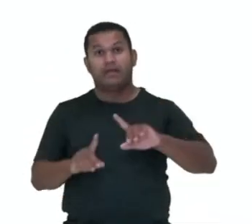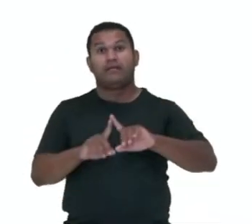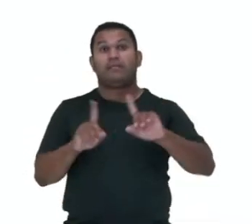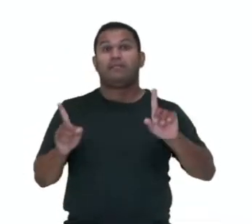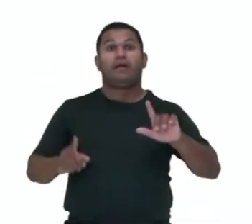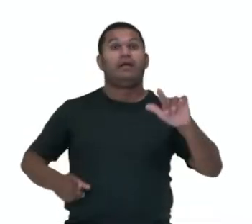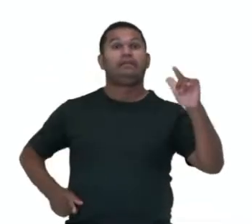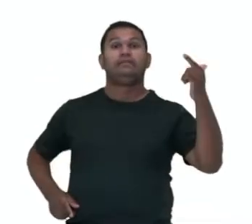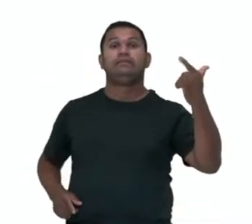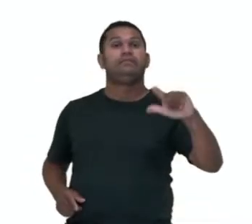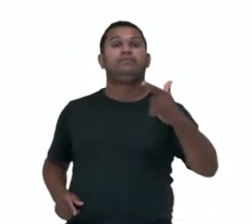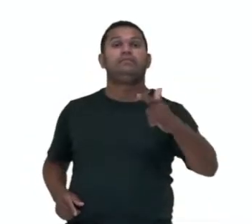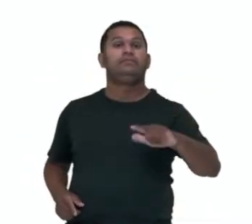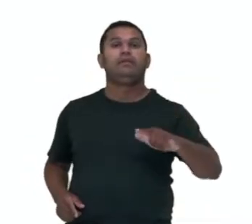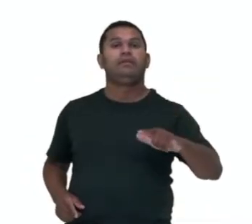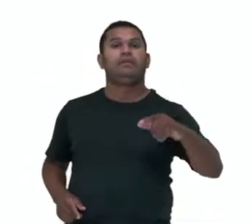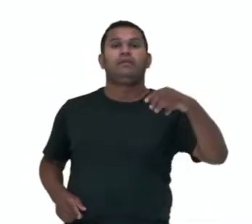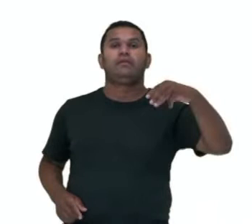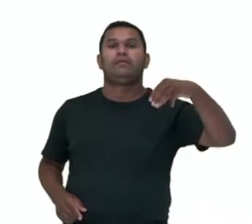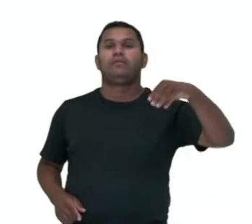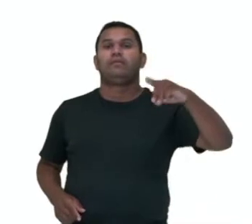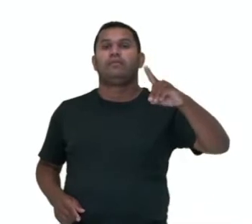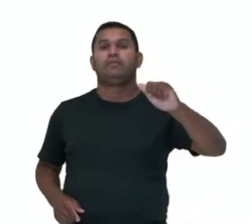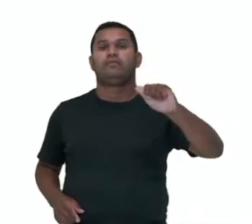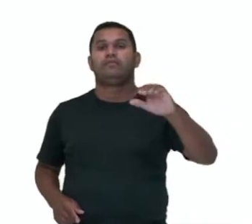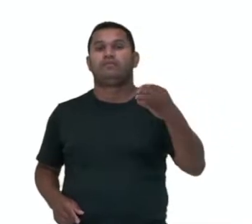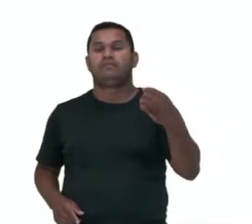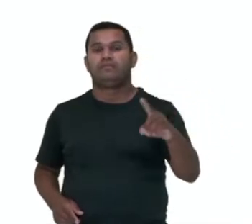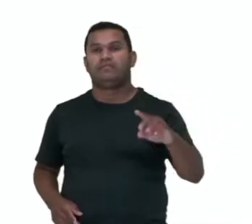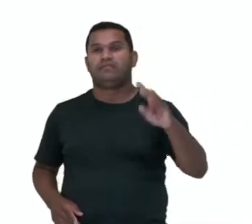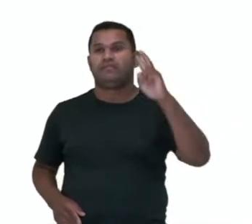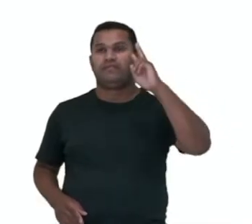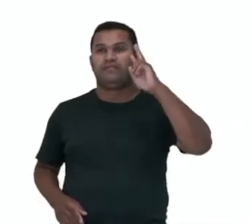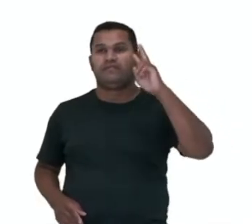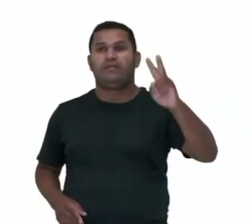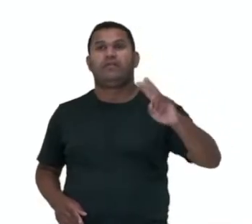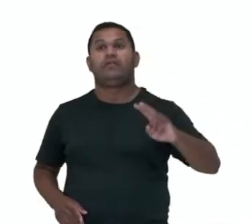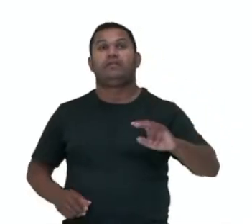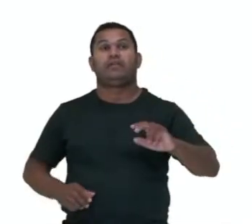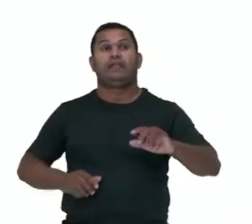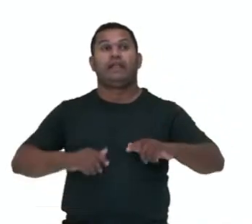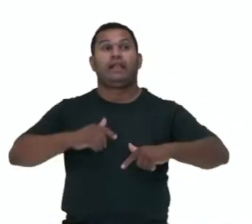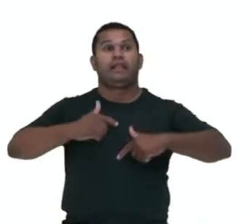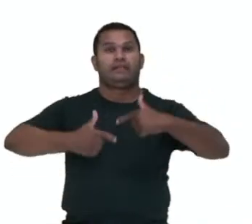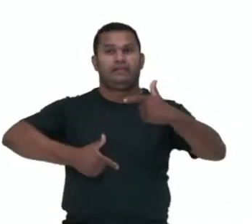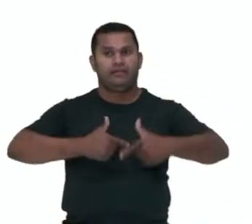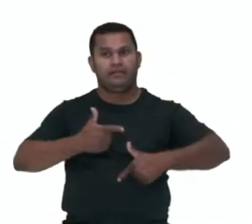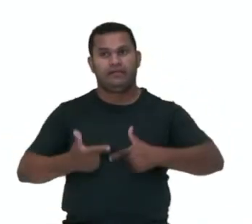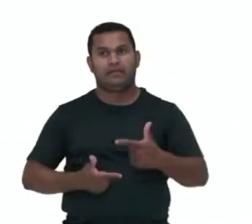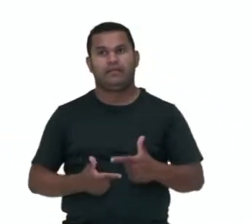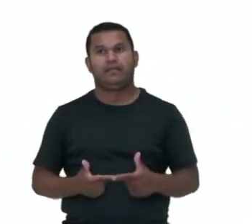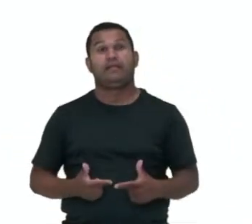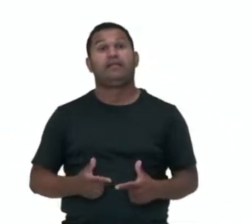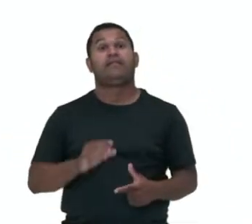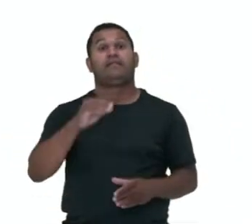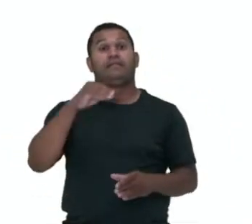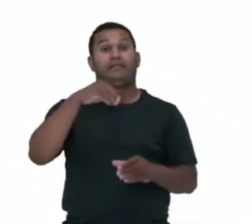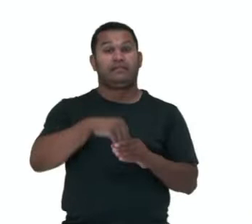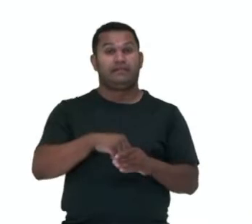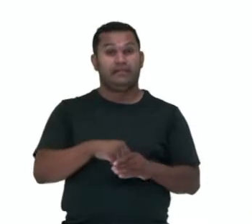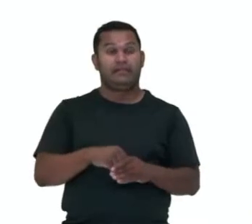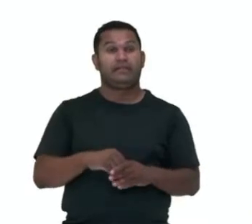mutação, Porém, elas podem afetar a atividade dos genes. Tá? Então, basicamente, ela tem essa pegada